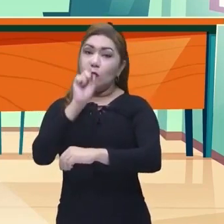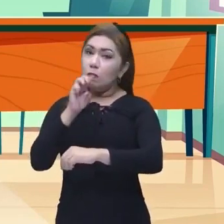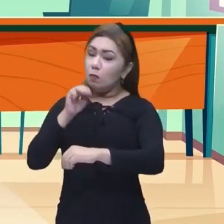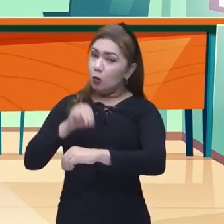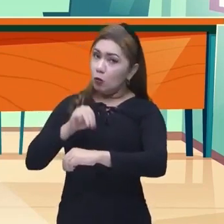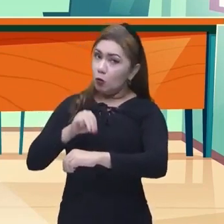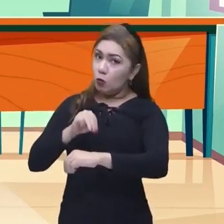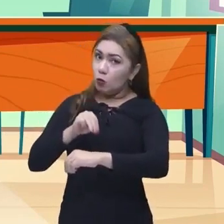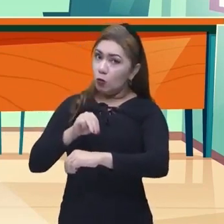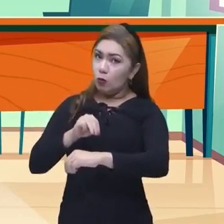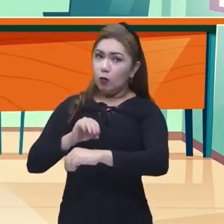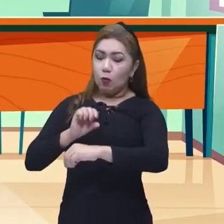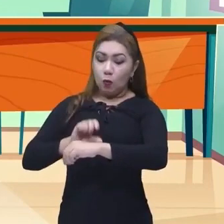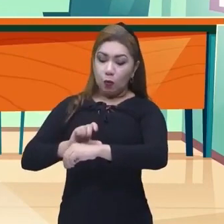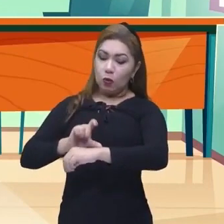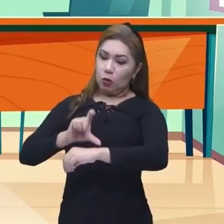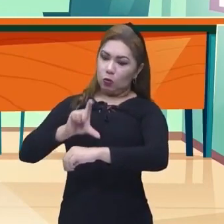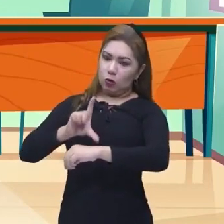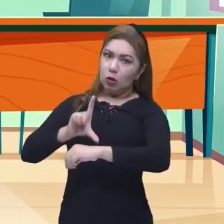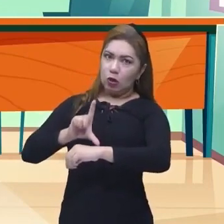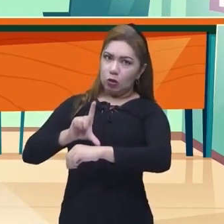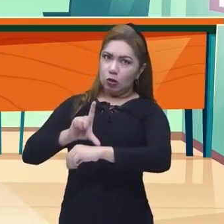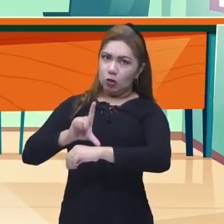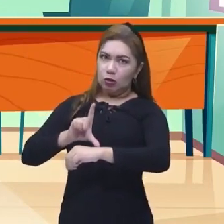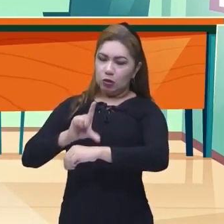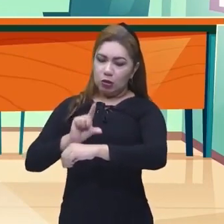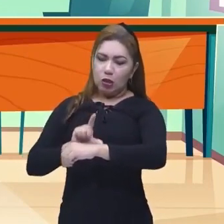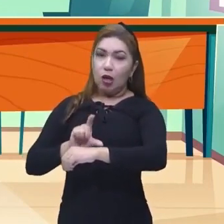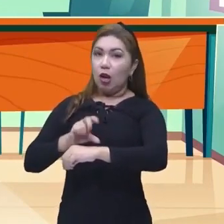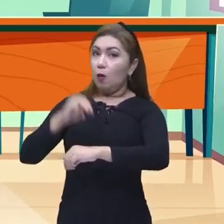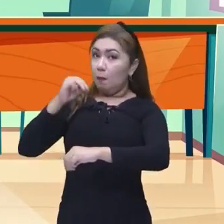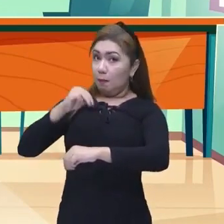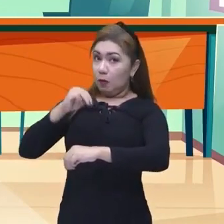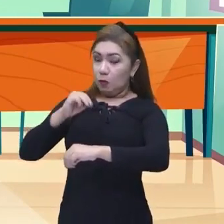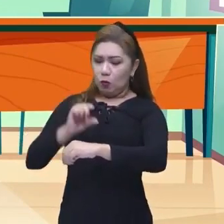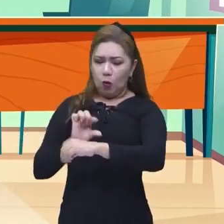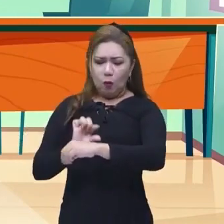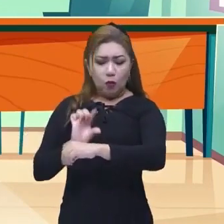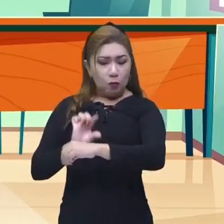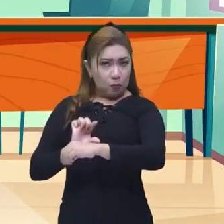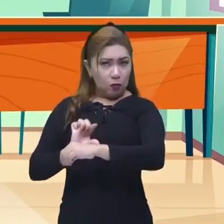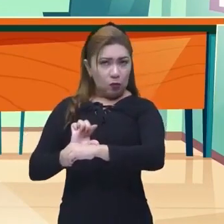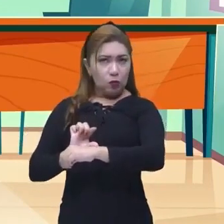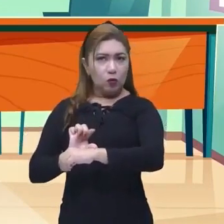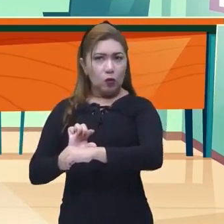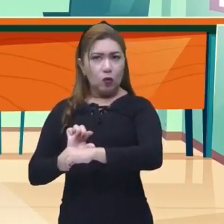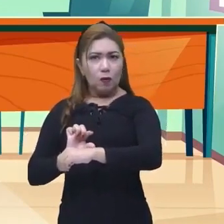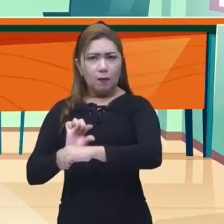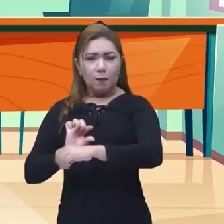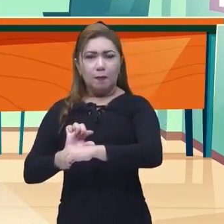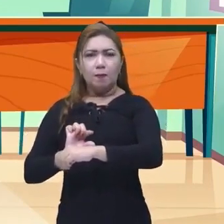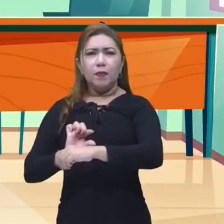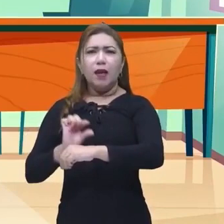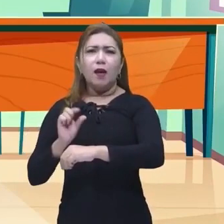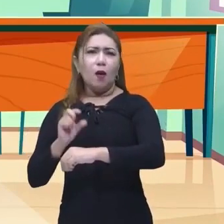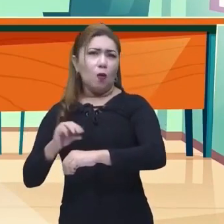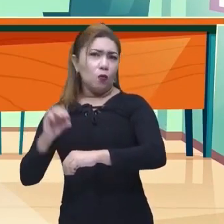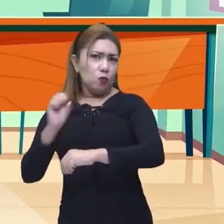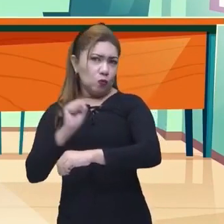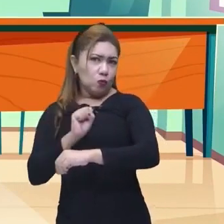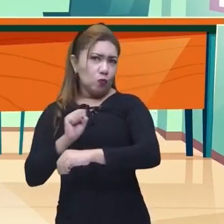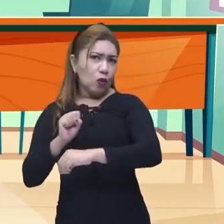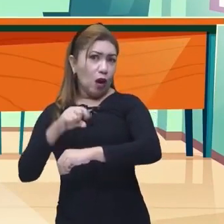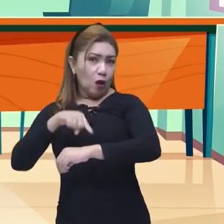ponteiro maior e mais grosso. E nós temos o ponteiro menor que indica as horas. Esse ponteiro maior dos minutos, quando ele der uma